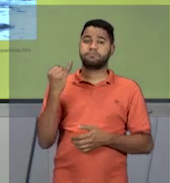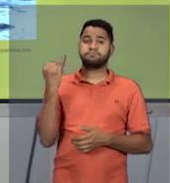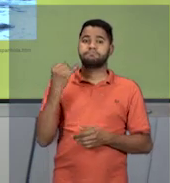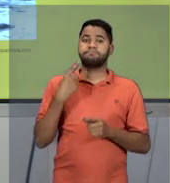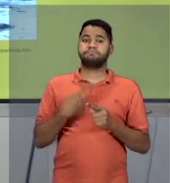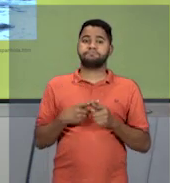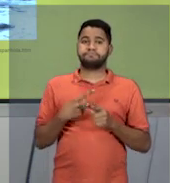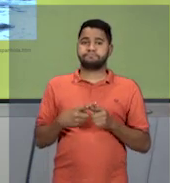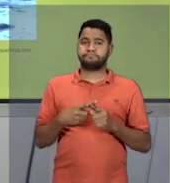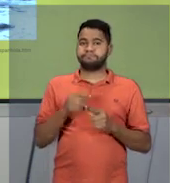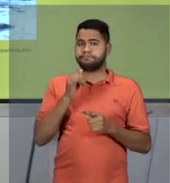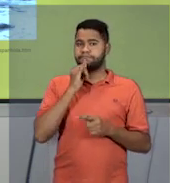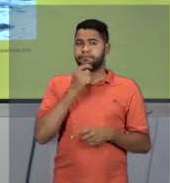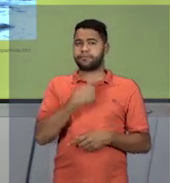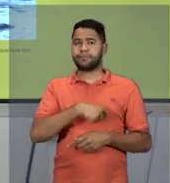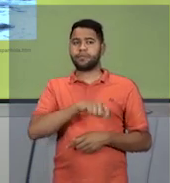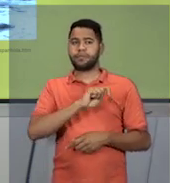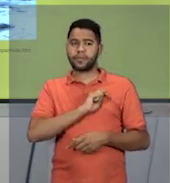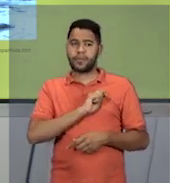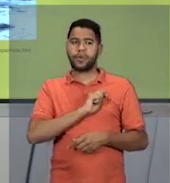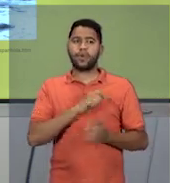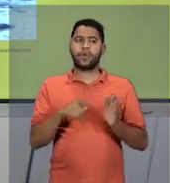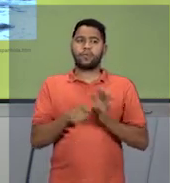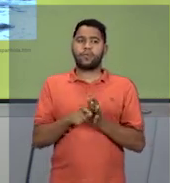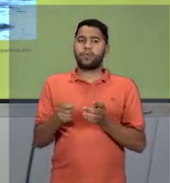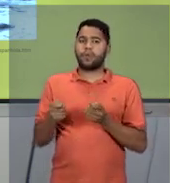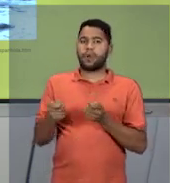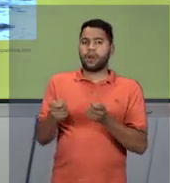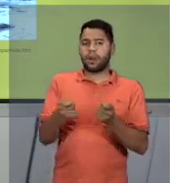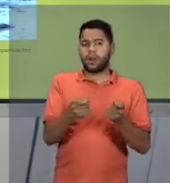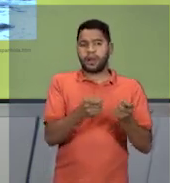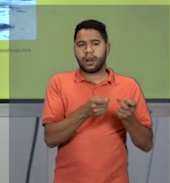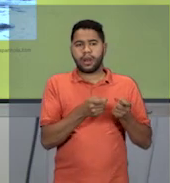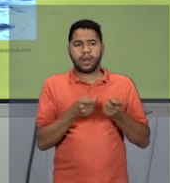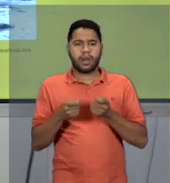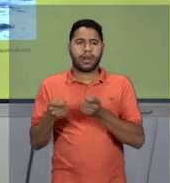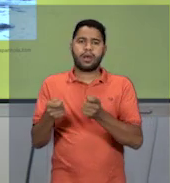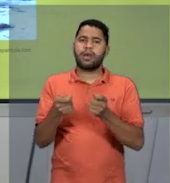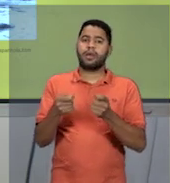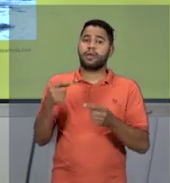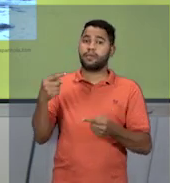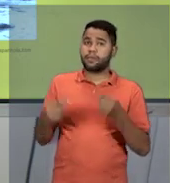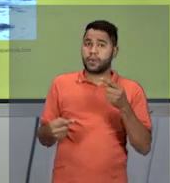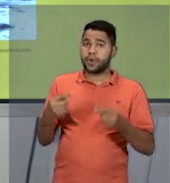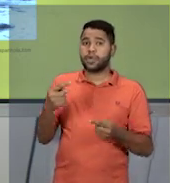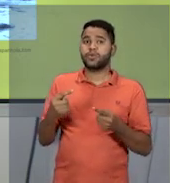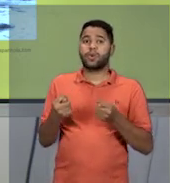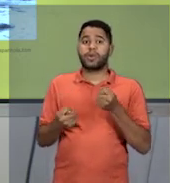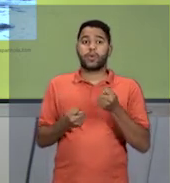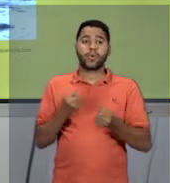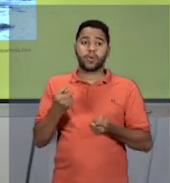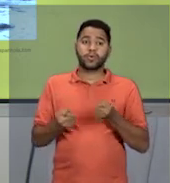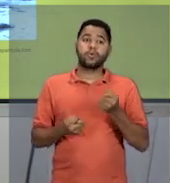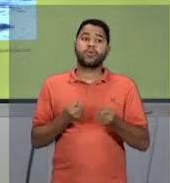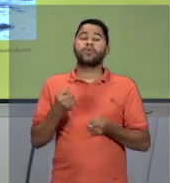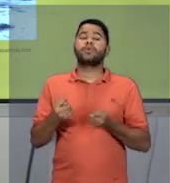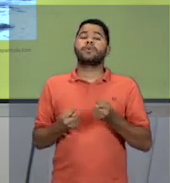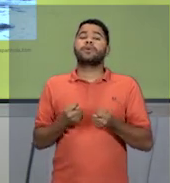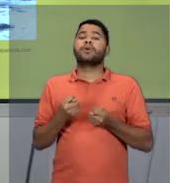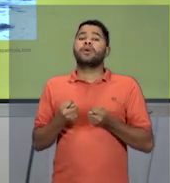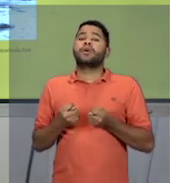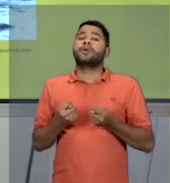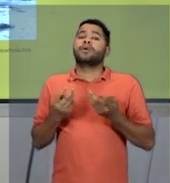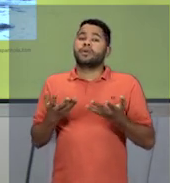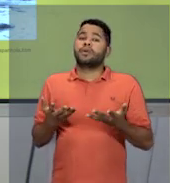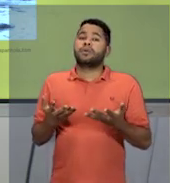porque, enquanto os espanhóis fazem um domínio político, um domínio econômico, a religião,